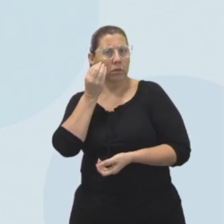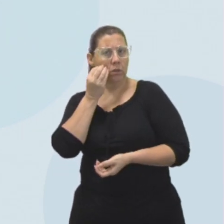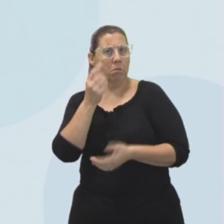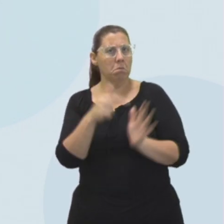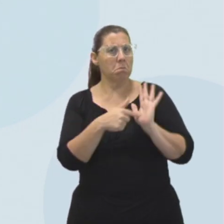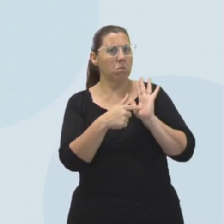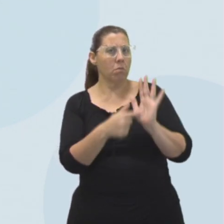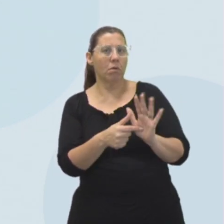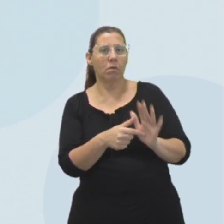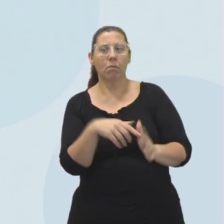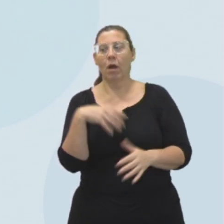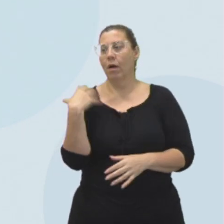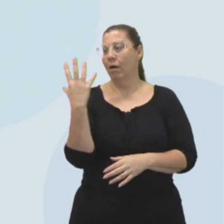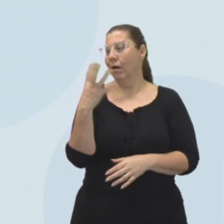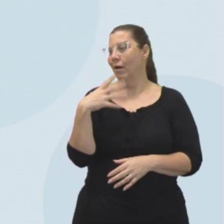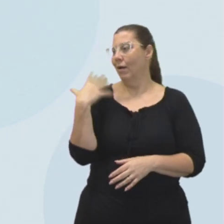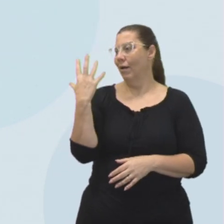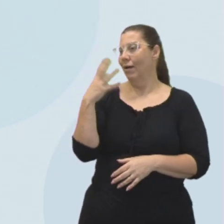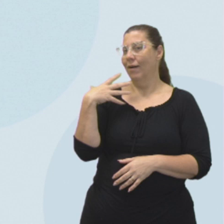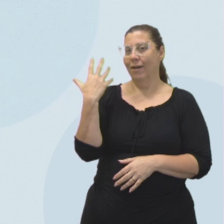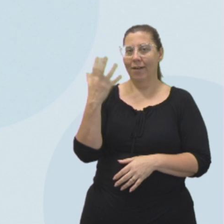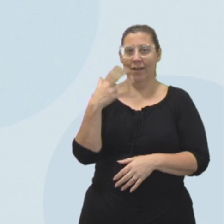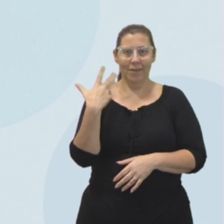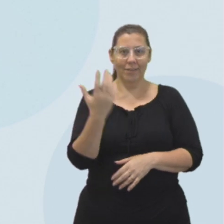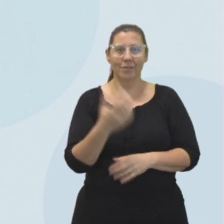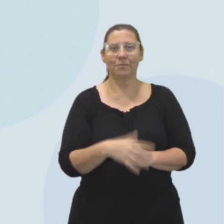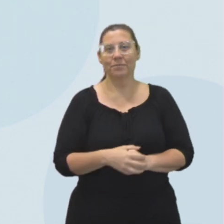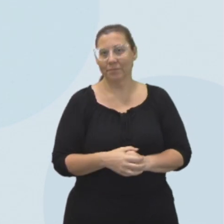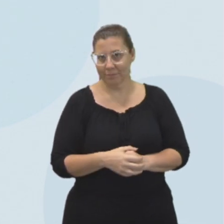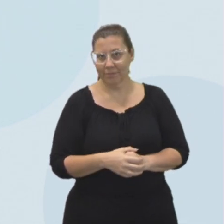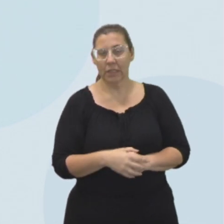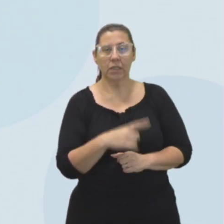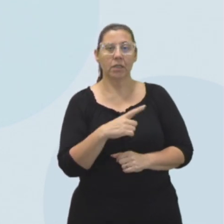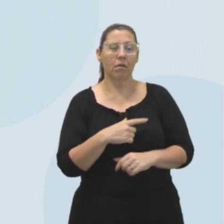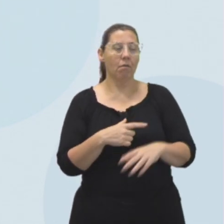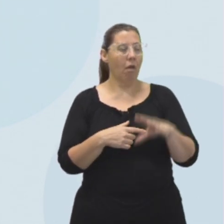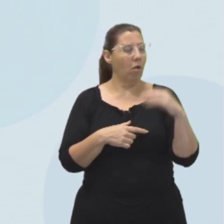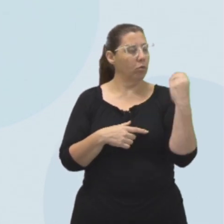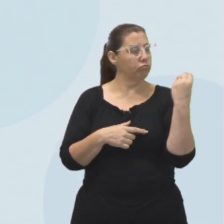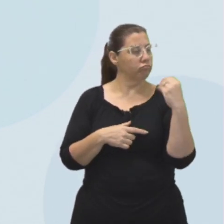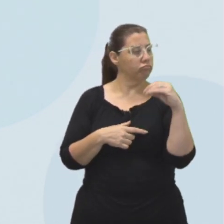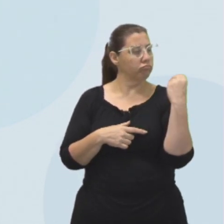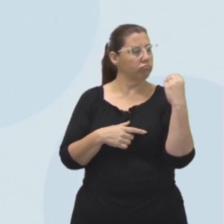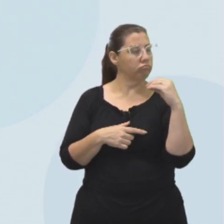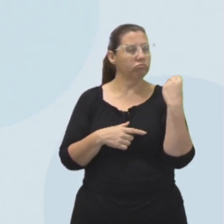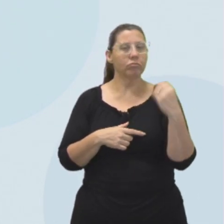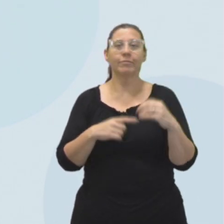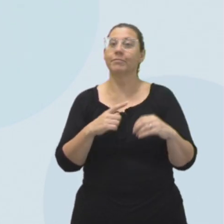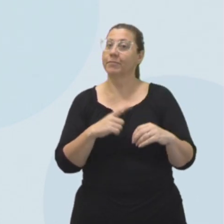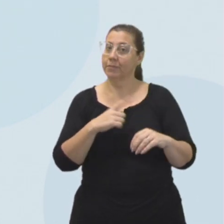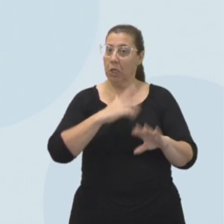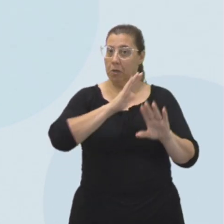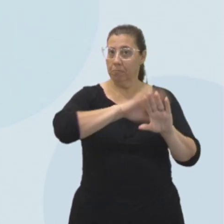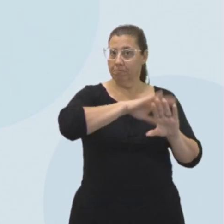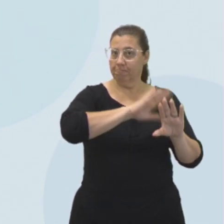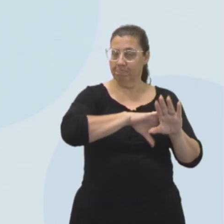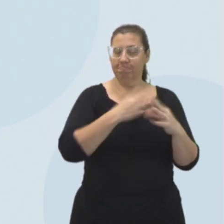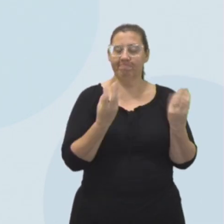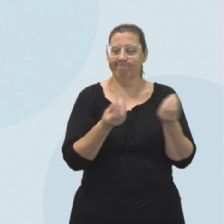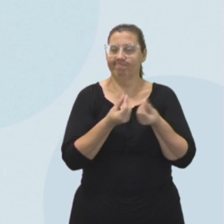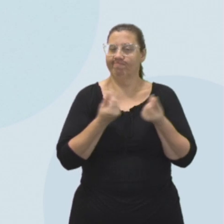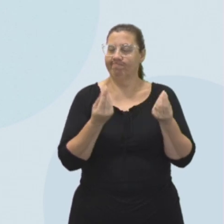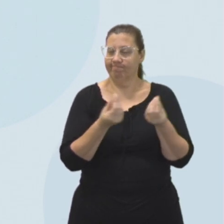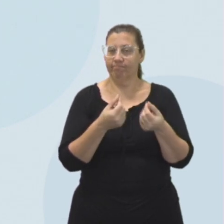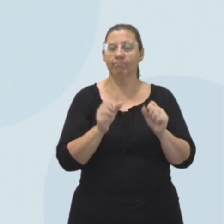de encanto à volta de determinado tema, né? Então, ela tem que estar com uma linguagem subjetiva e sensível